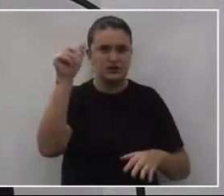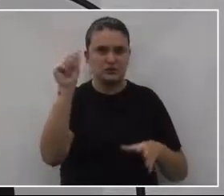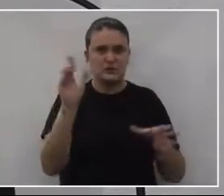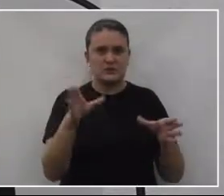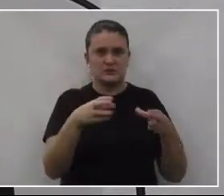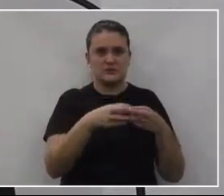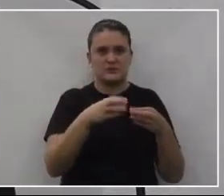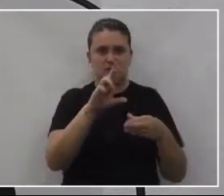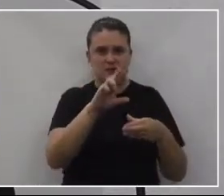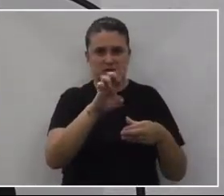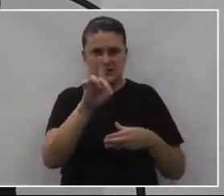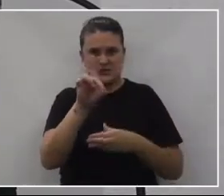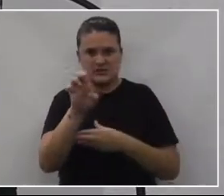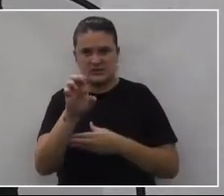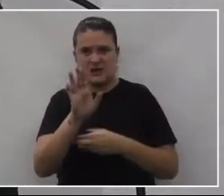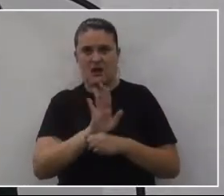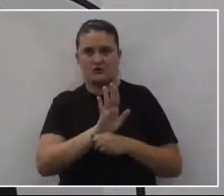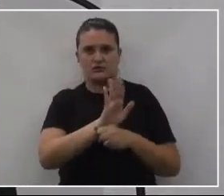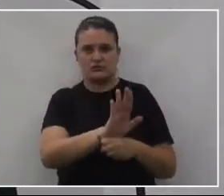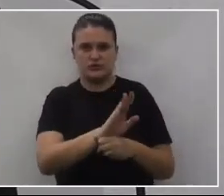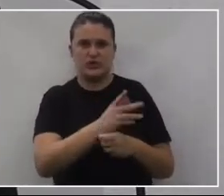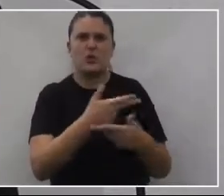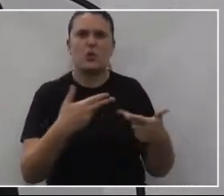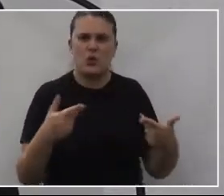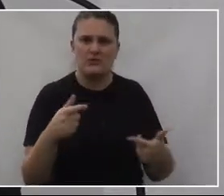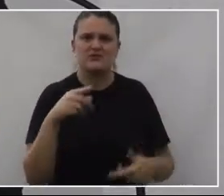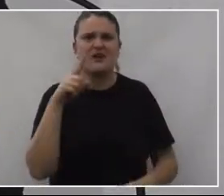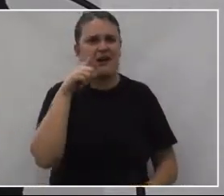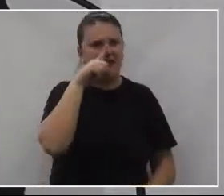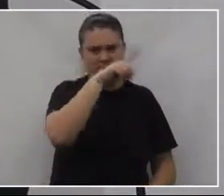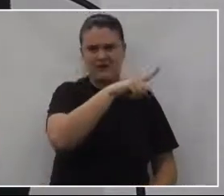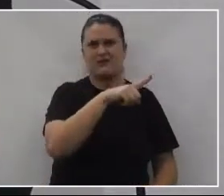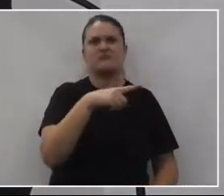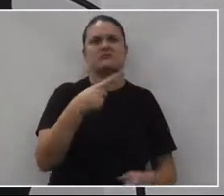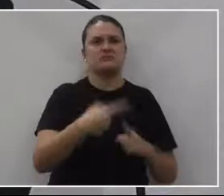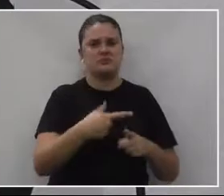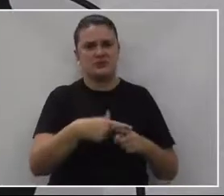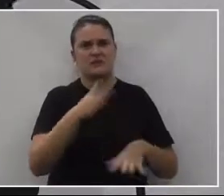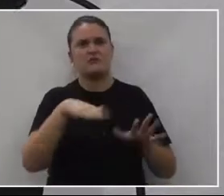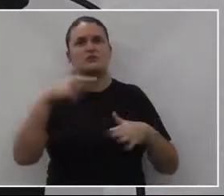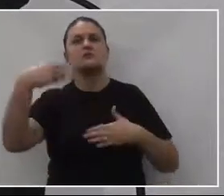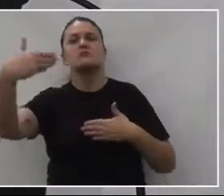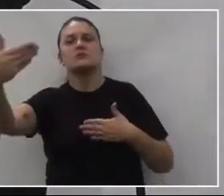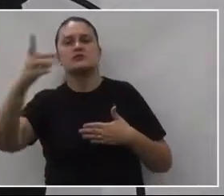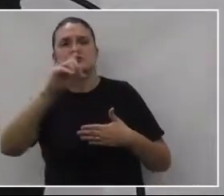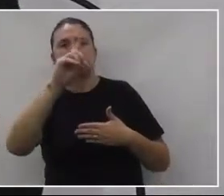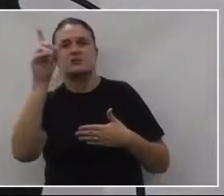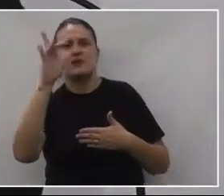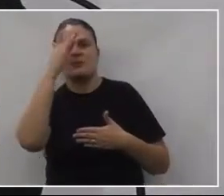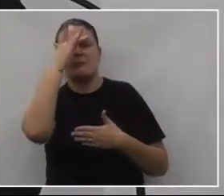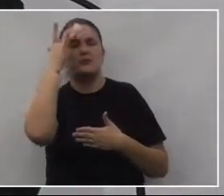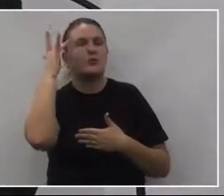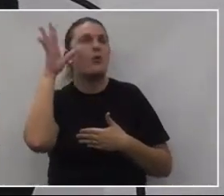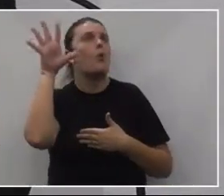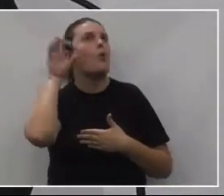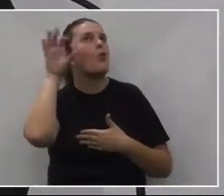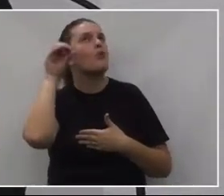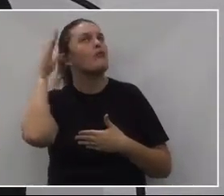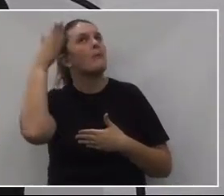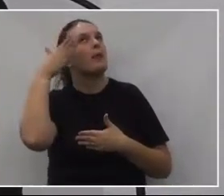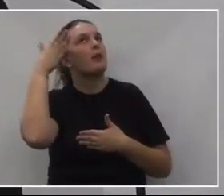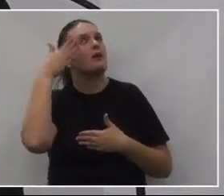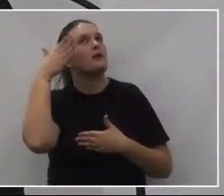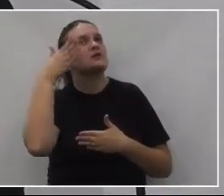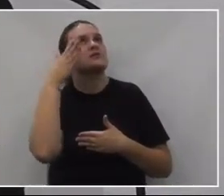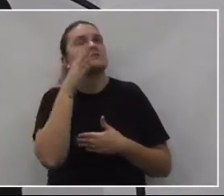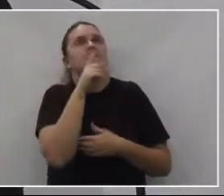Rede de Ajuda, e casos muito graves são narrados ao final dessas palestras e também nos dias seguintes, porque às vezes a pessoa ali ela prefere não ir